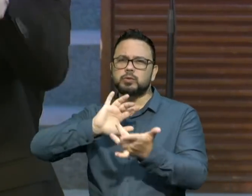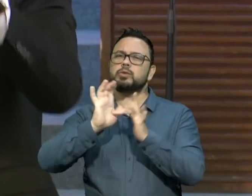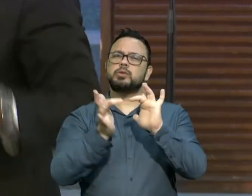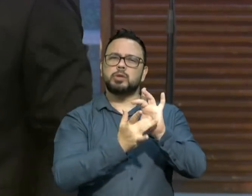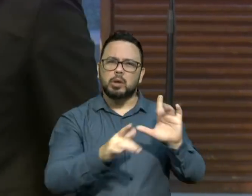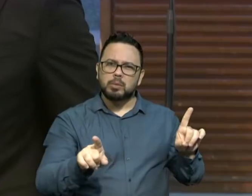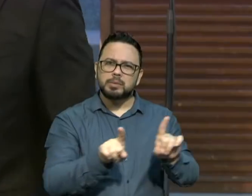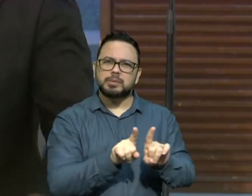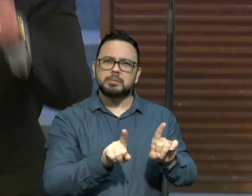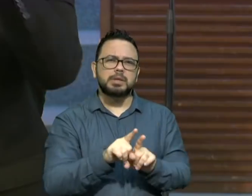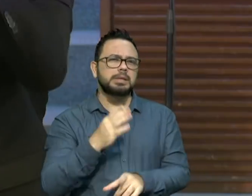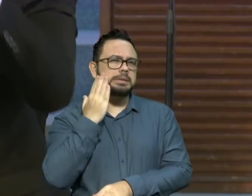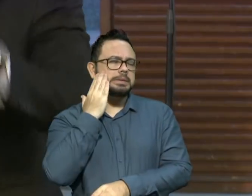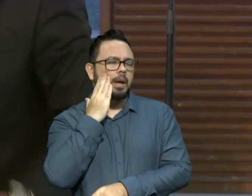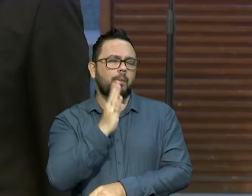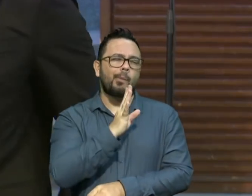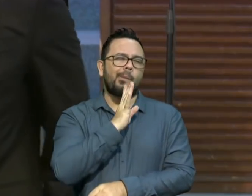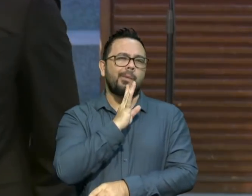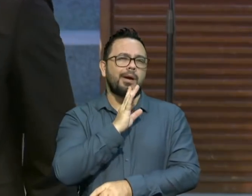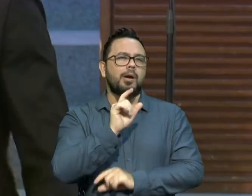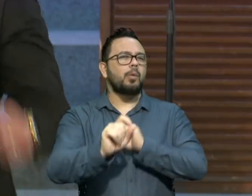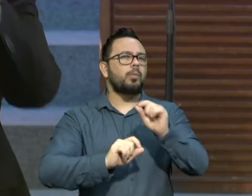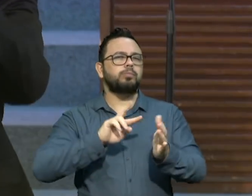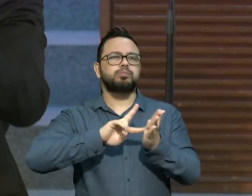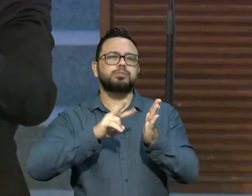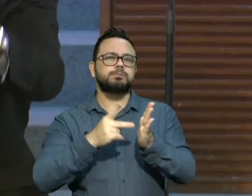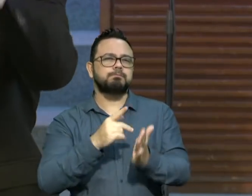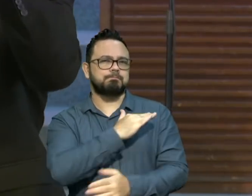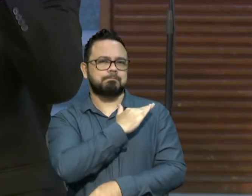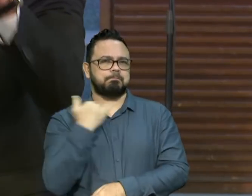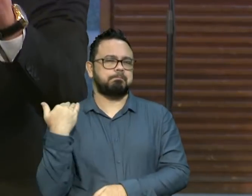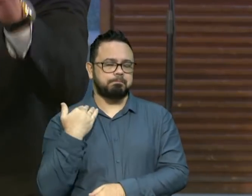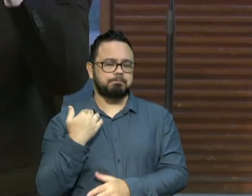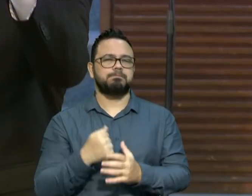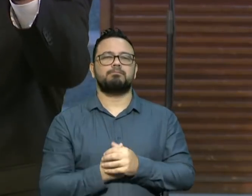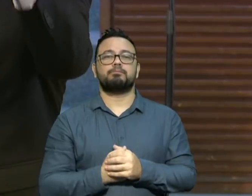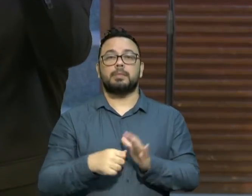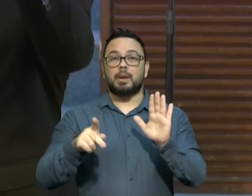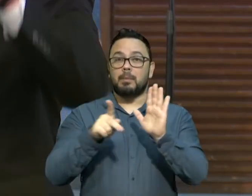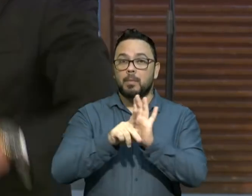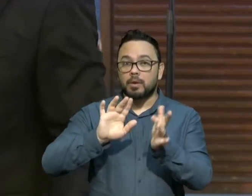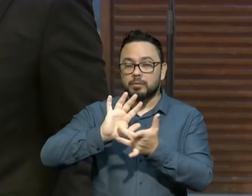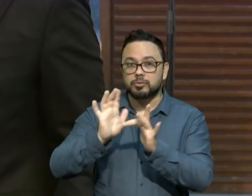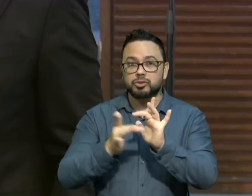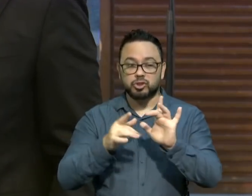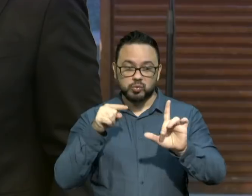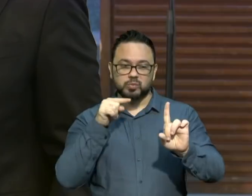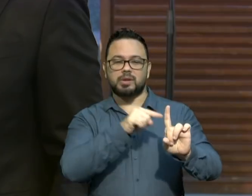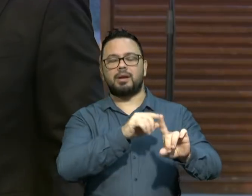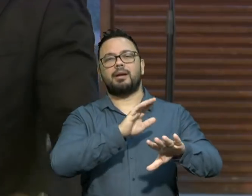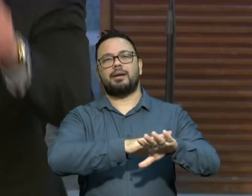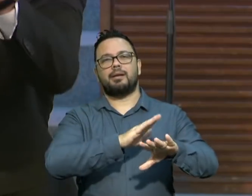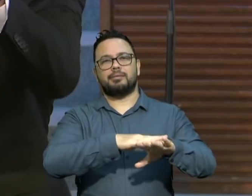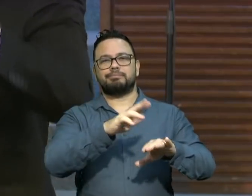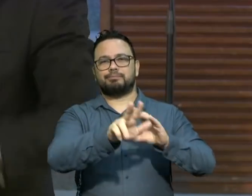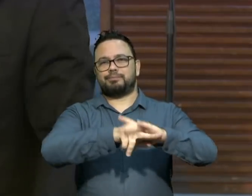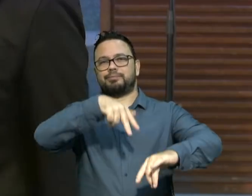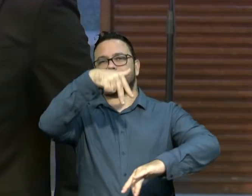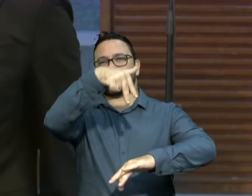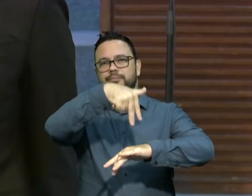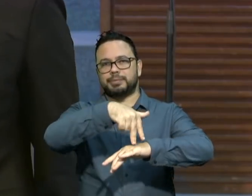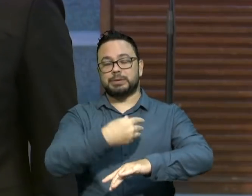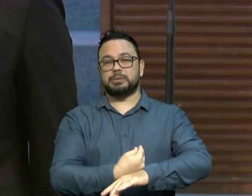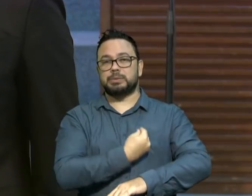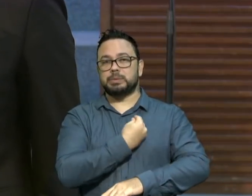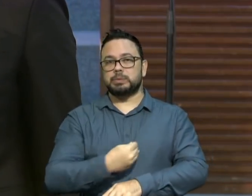que sabe o que é a morte que sabe o que é Sepultura toda vida ele é a própria ressurreição ele sabe o